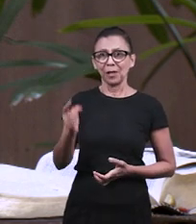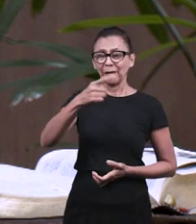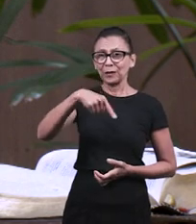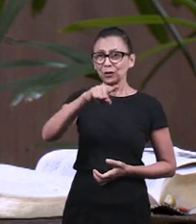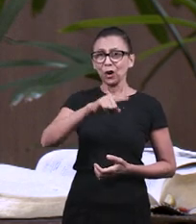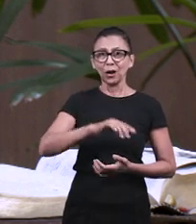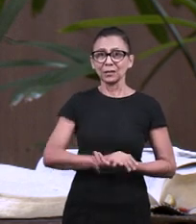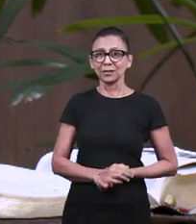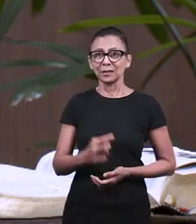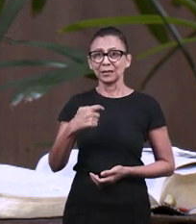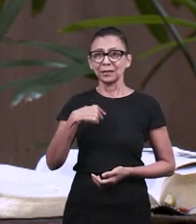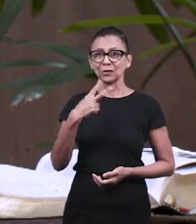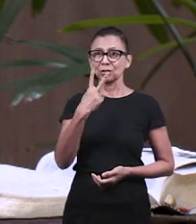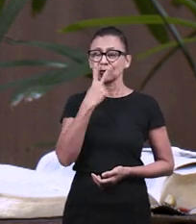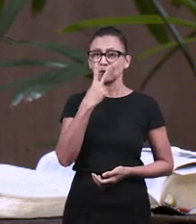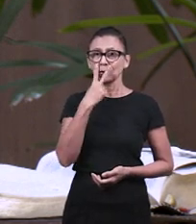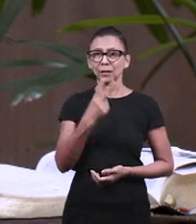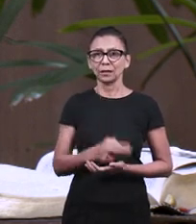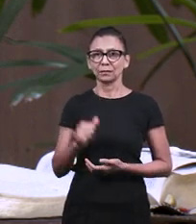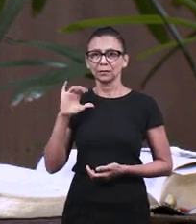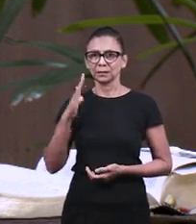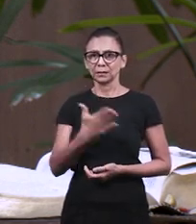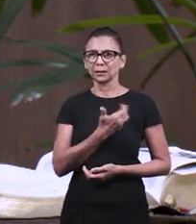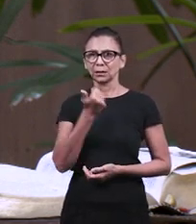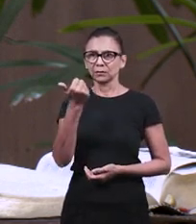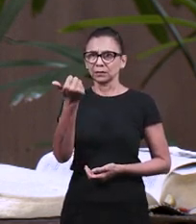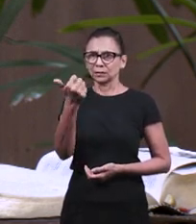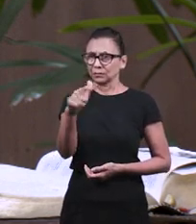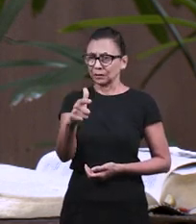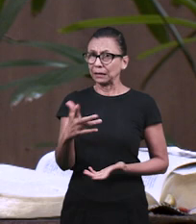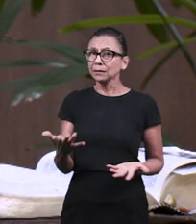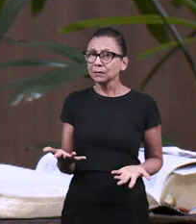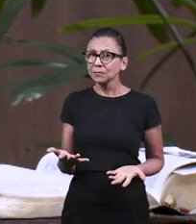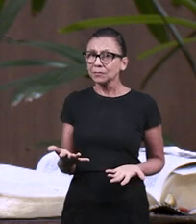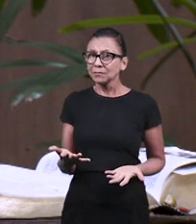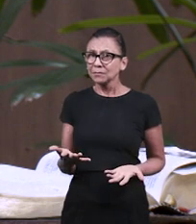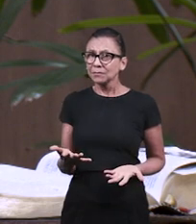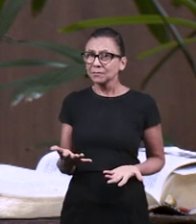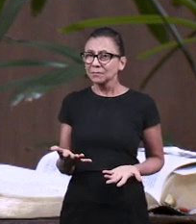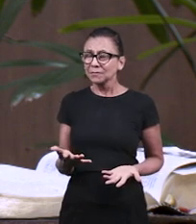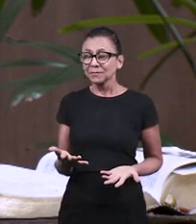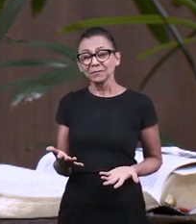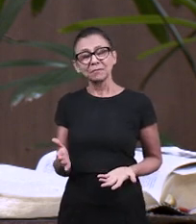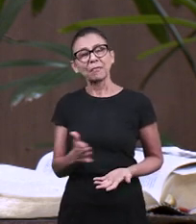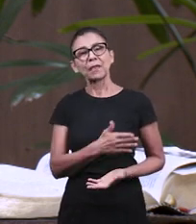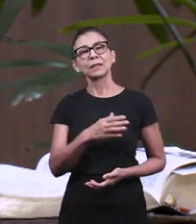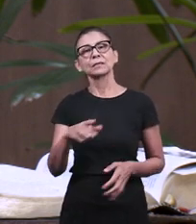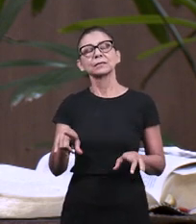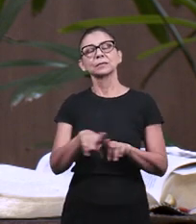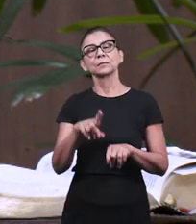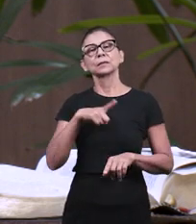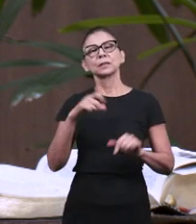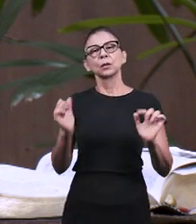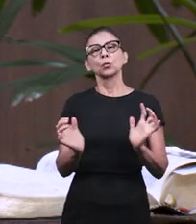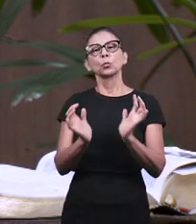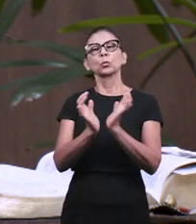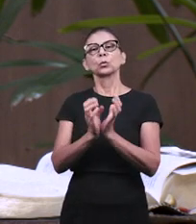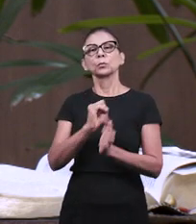capixabas. Não é? Então, letra e espírito. Não é? Tem um grupo que diz